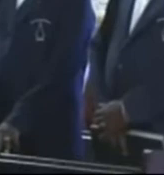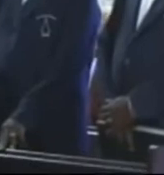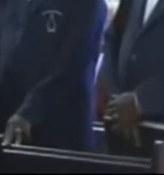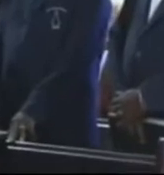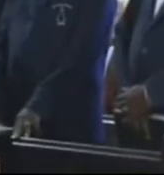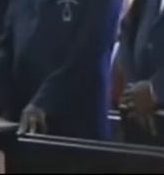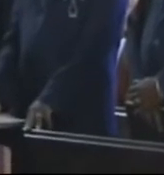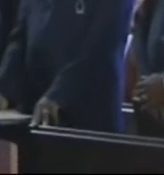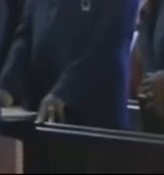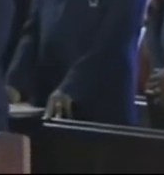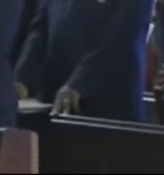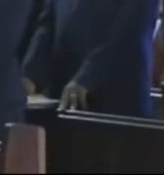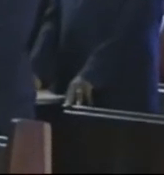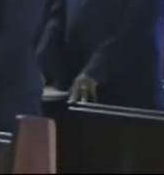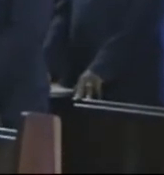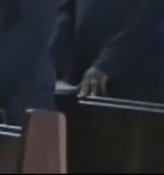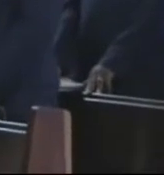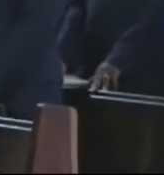todos os